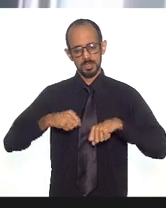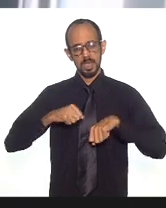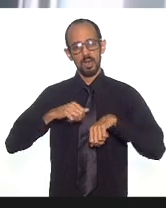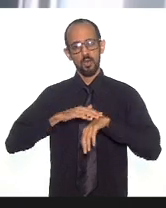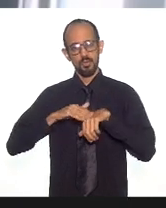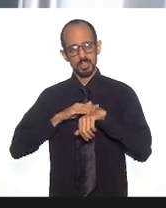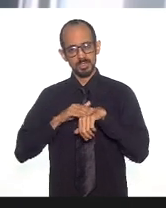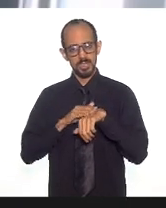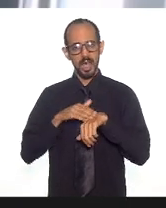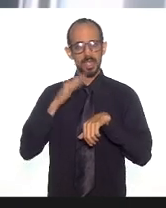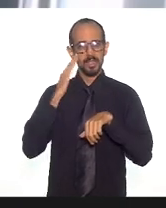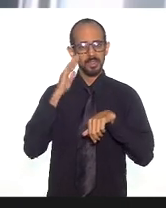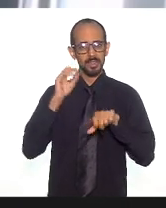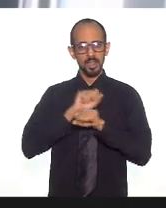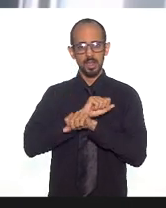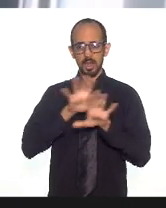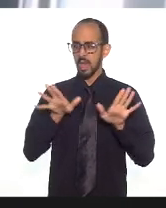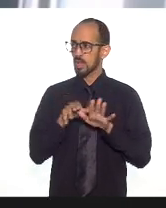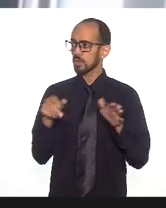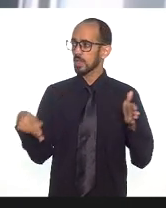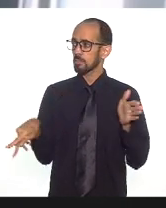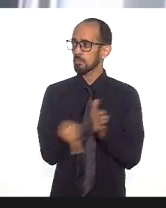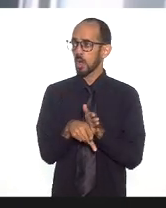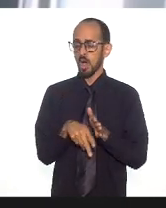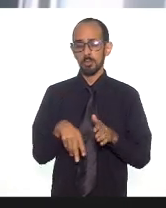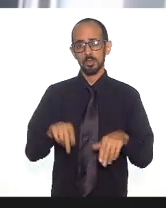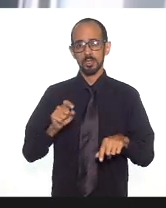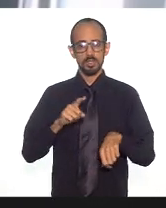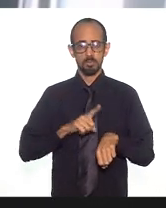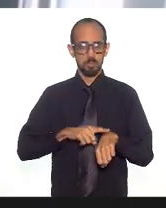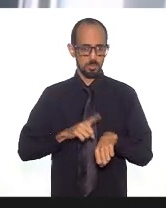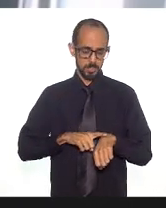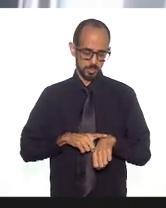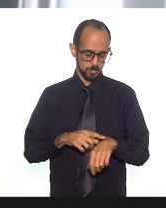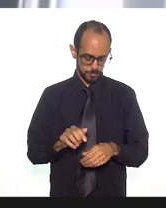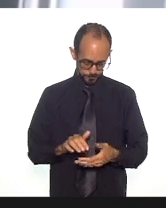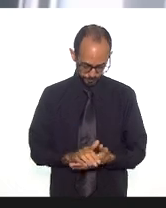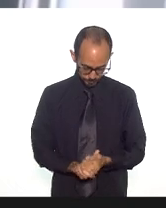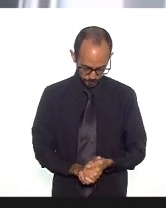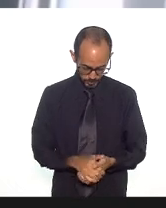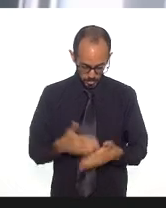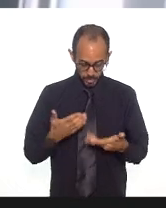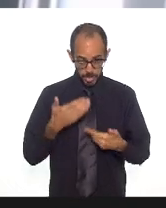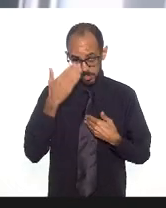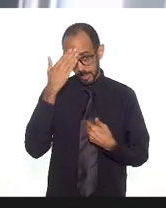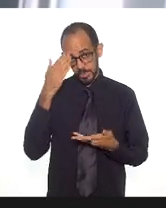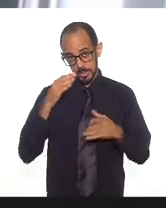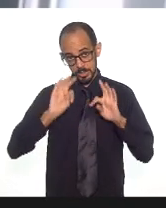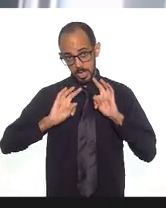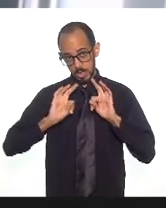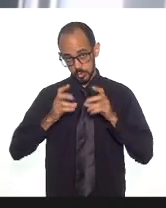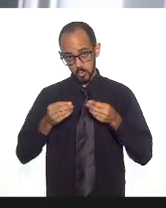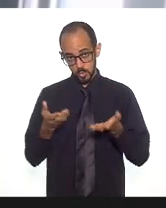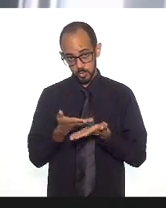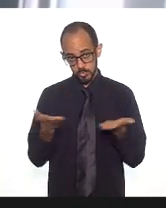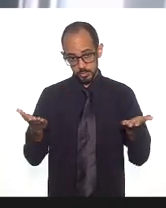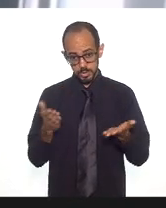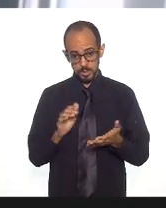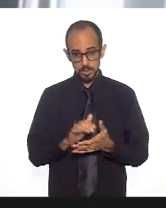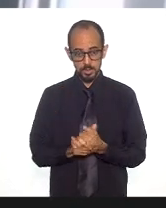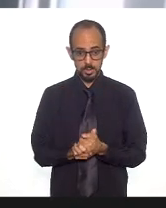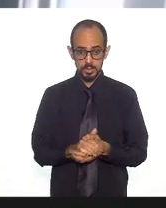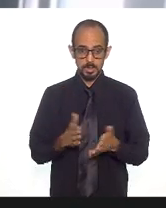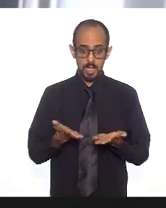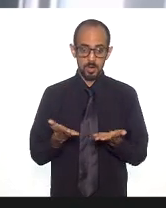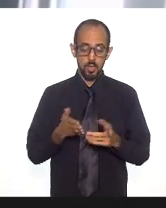de soluções, como é próprio desse tipo de atividade. Então, eu queria agradecer muito a presença de todos e de todas. Passo a palavra